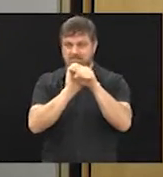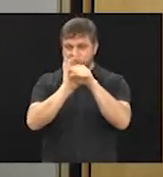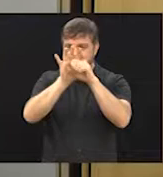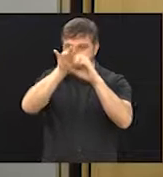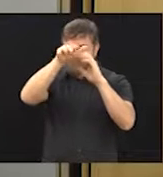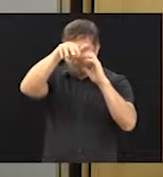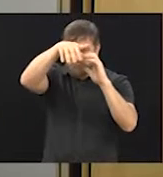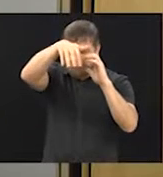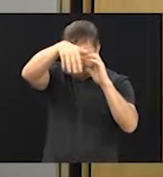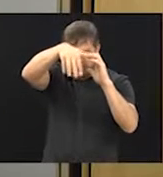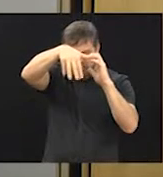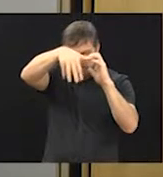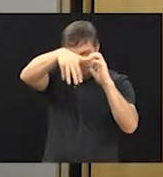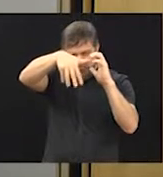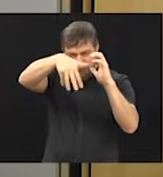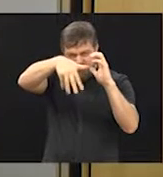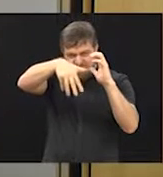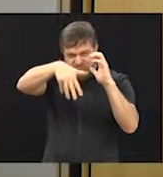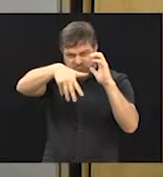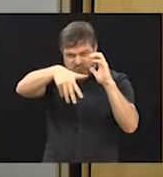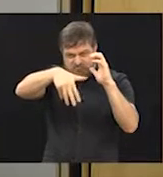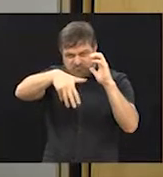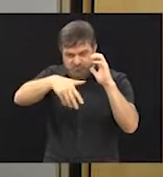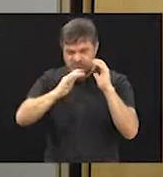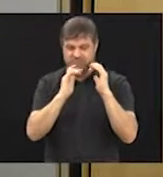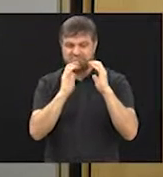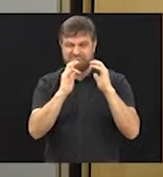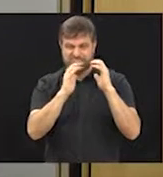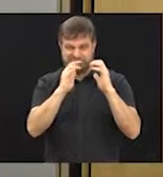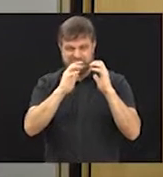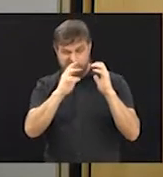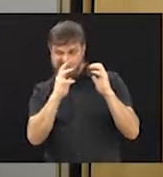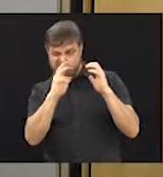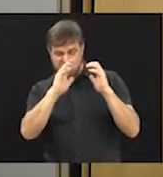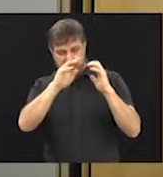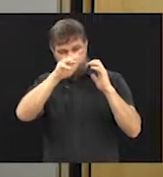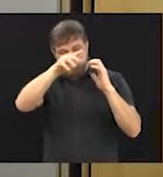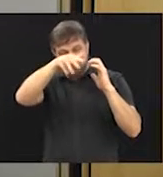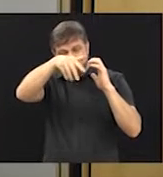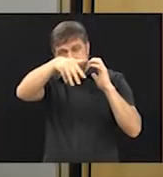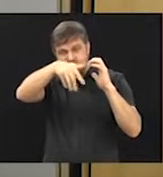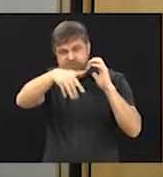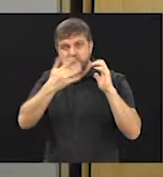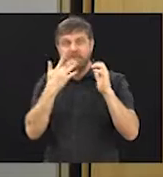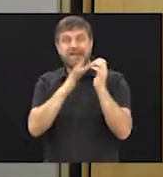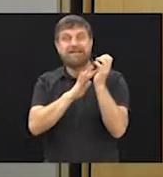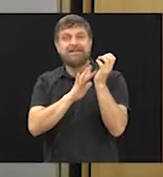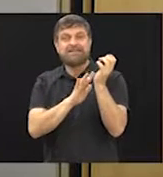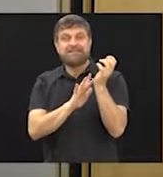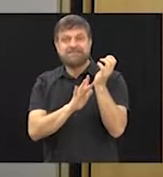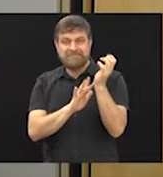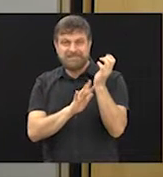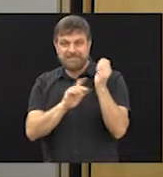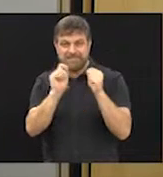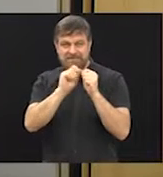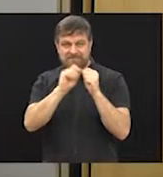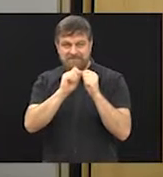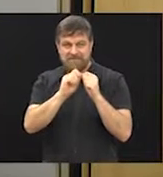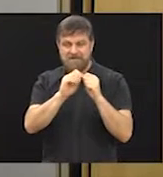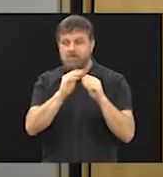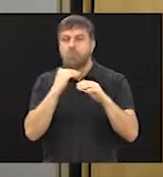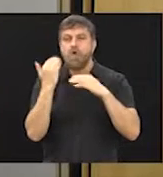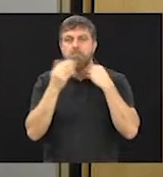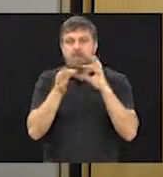há um rompimento, um sangramento de algum vaso sanguíneo e esse sangue ele vai invadir